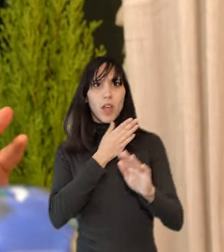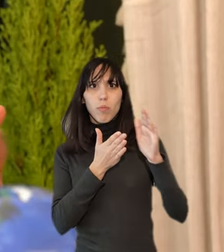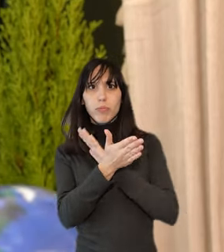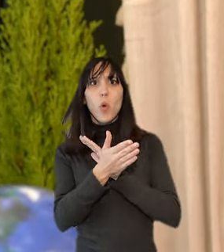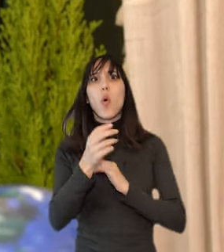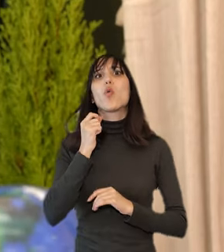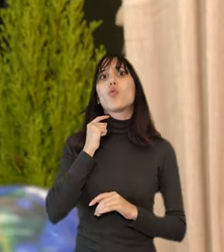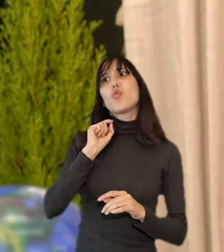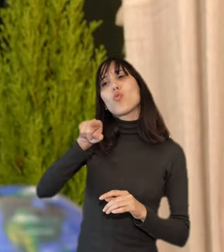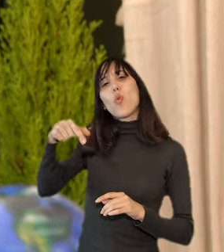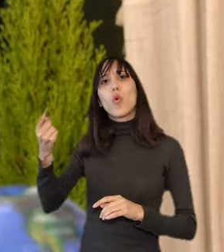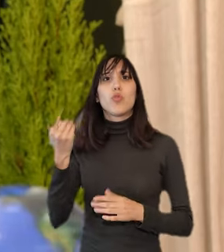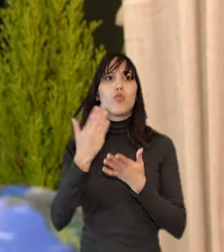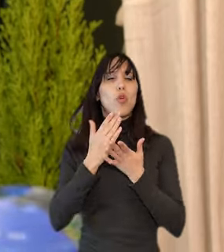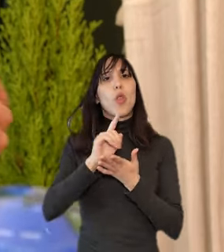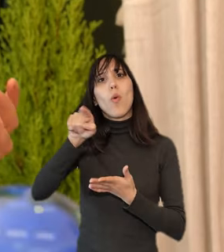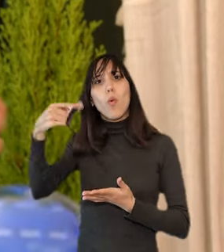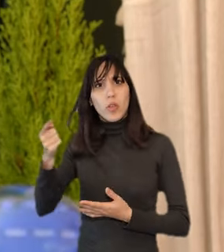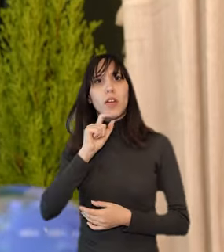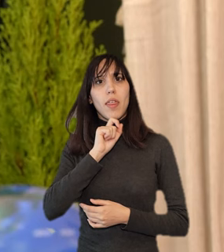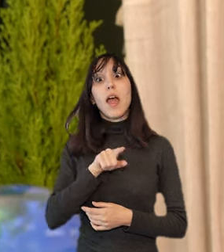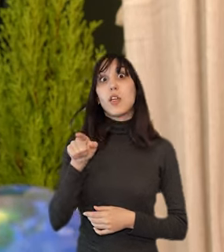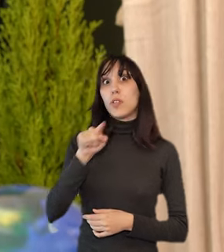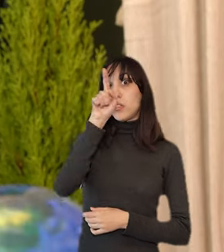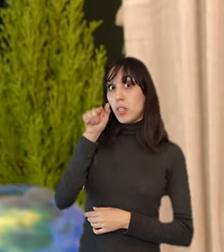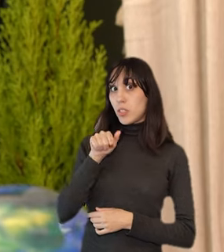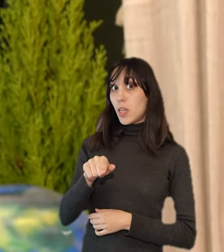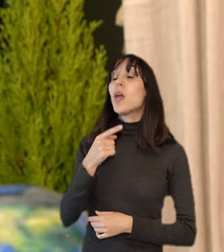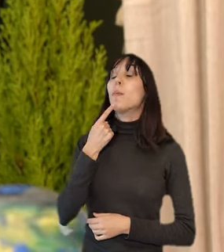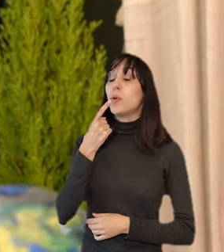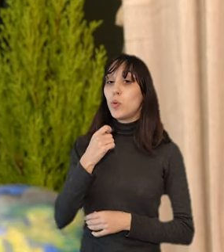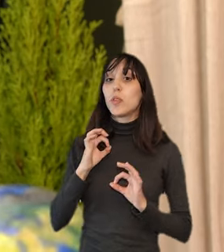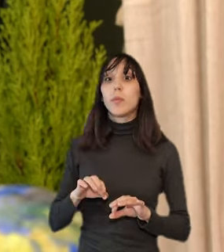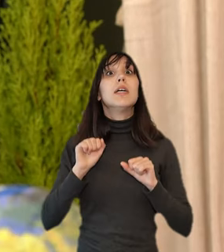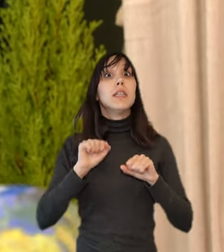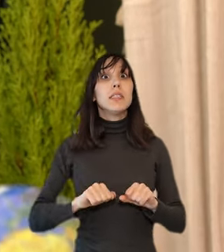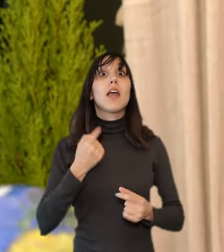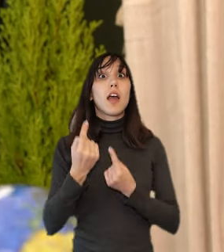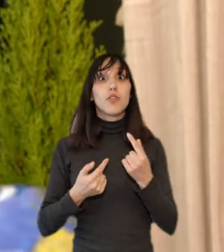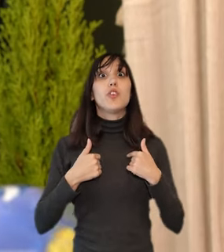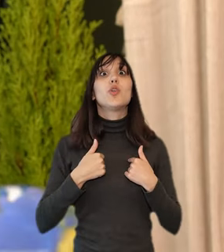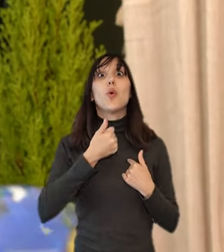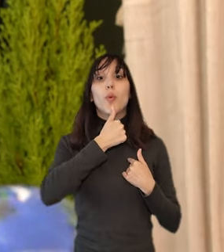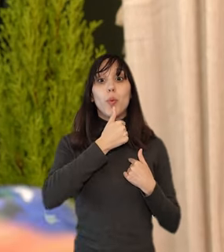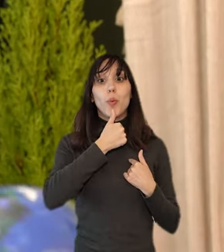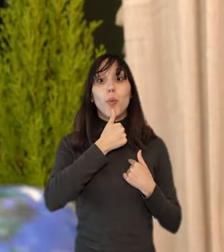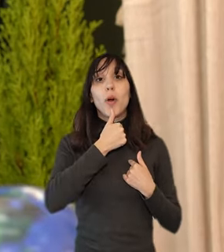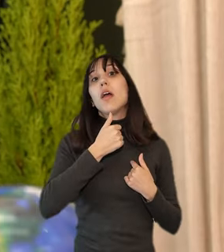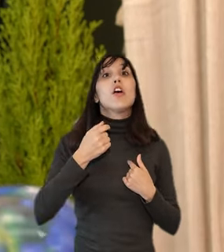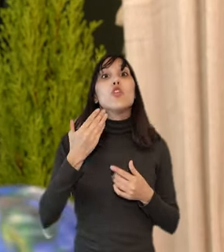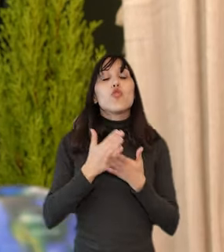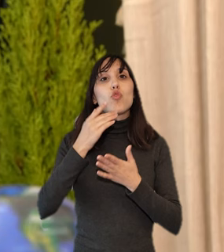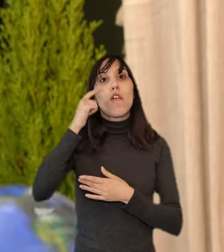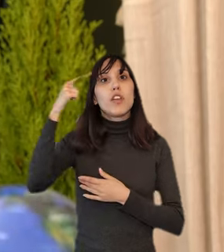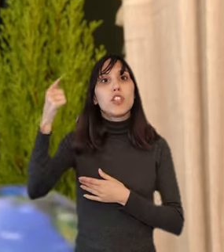até para outro curso ou até para outra escola em qualquer grande questão não é eu acho que fica bem questão até às vezes olha isso ele só vai estar só vamos viajar durante